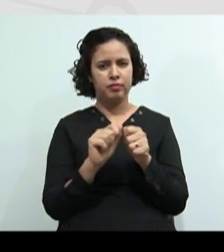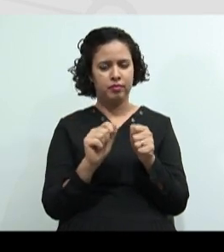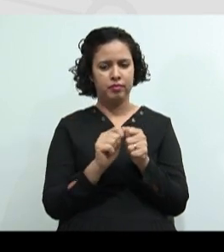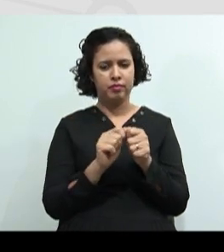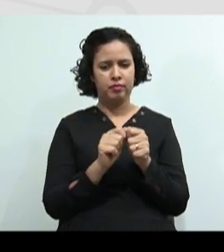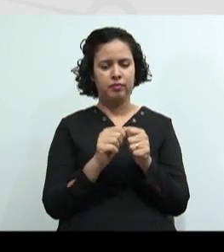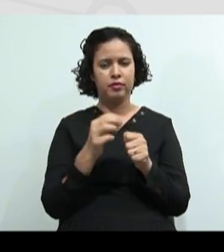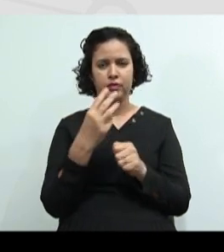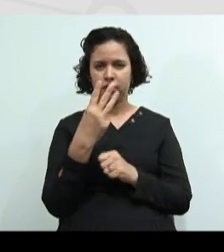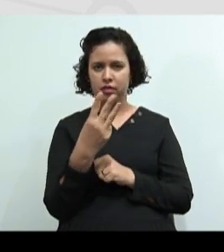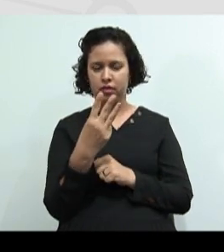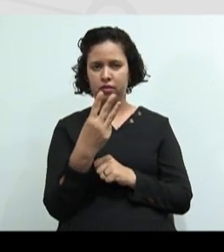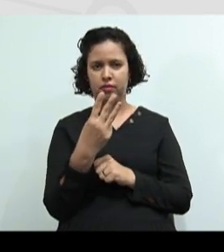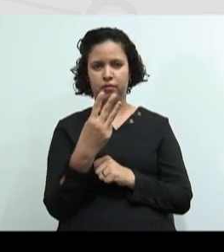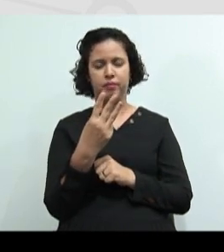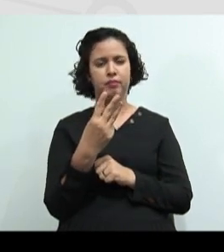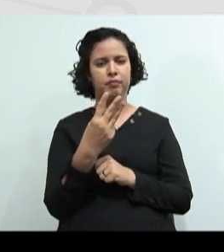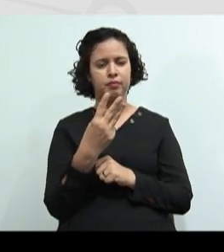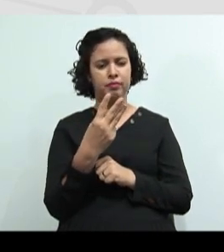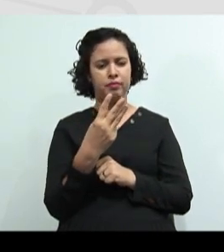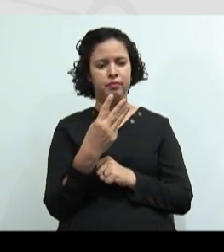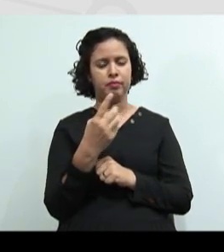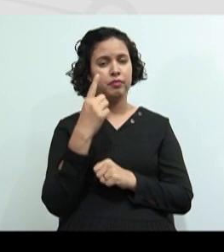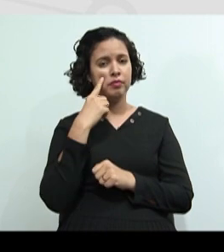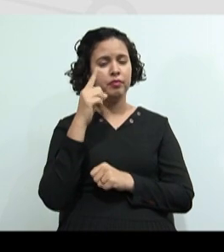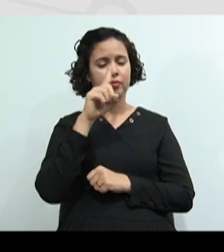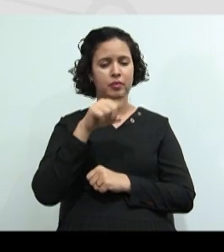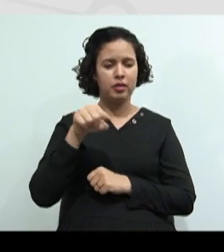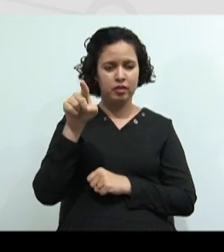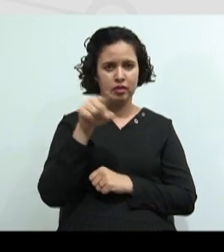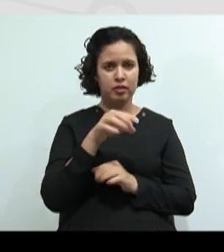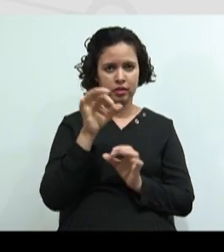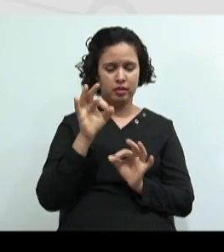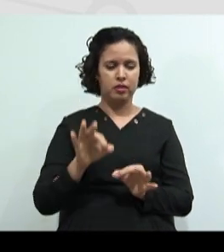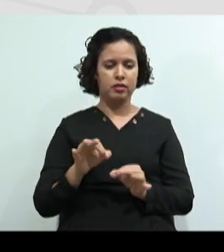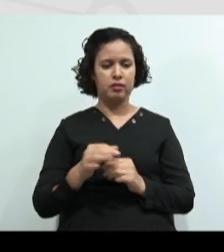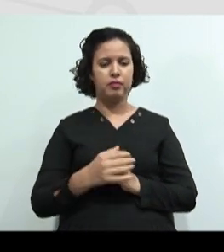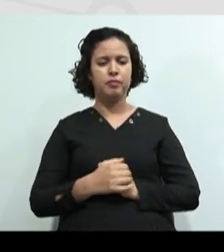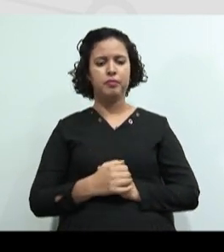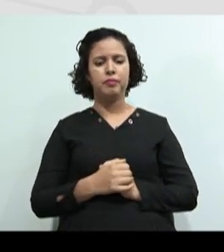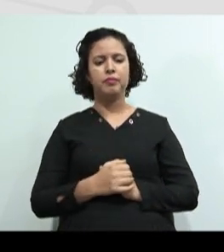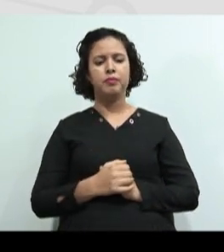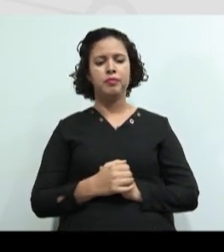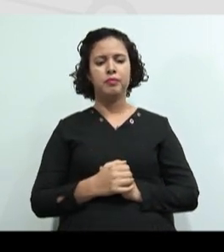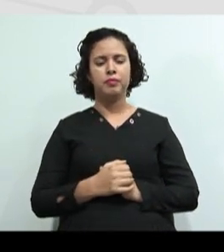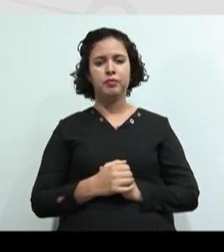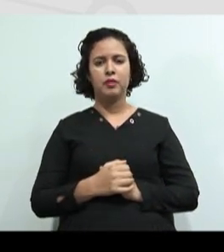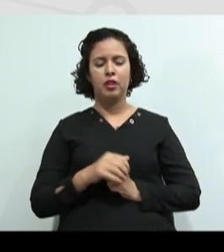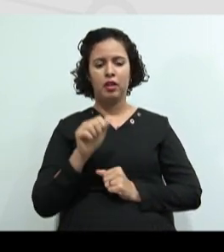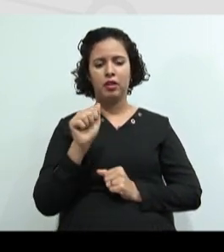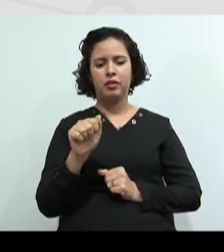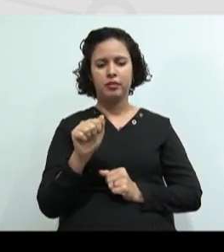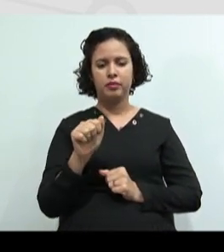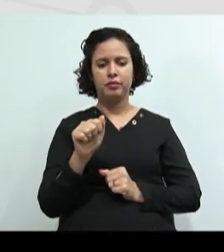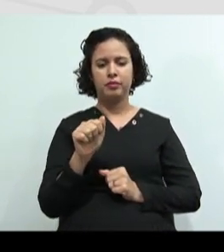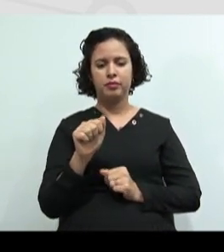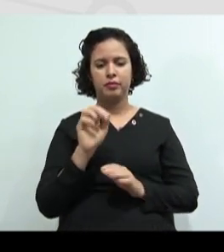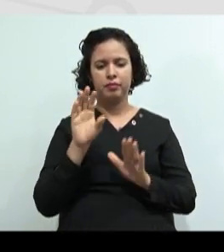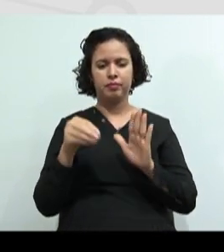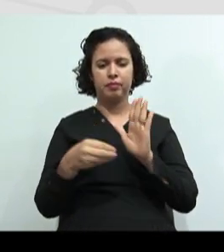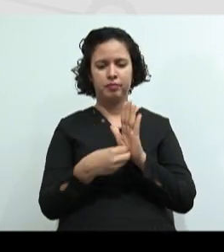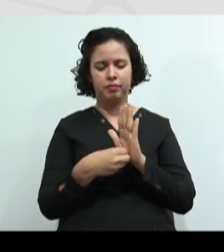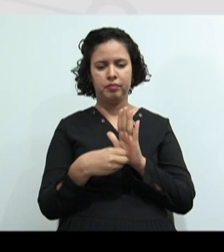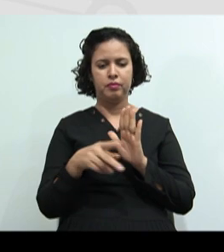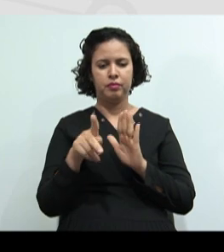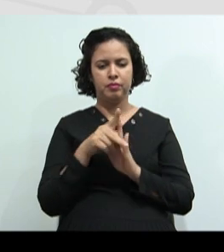de 3 passos distintos. Assinale a alternativa correta. E aí eu tenho aqui letra A, estabelecimento